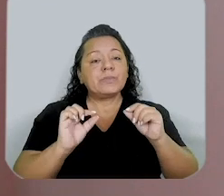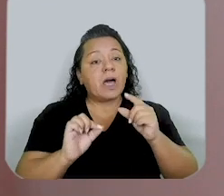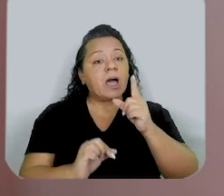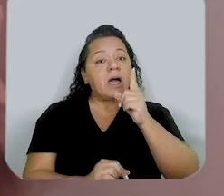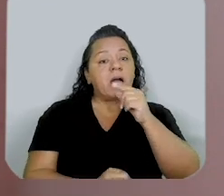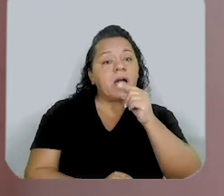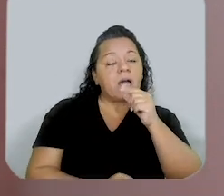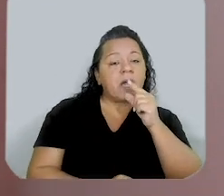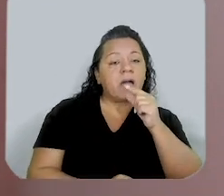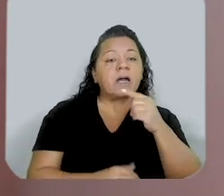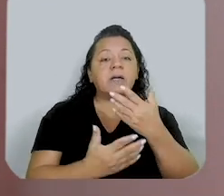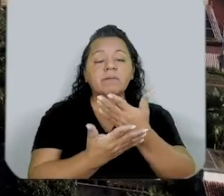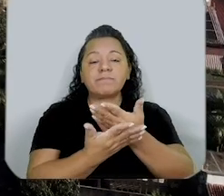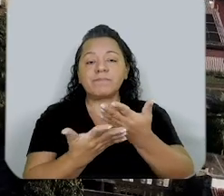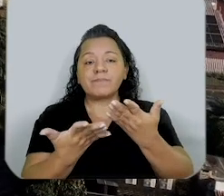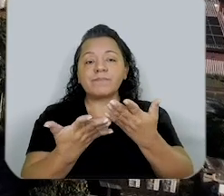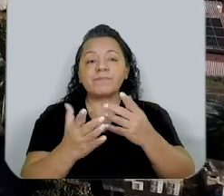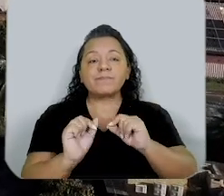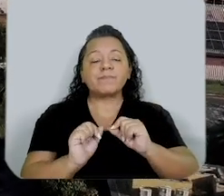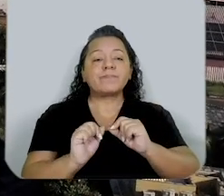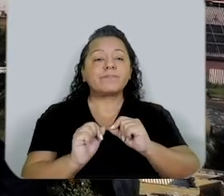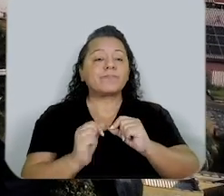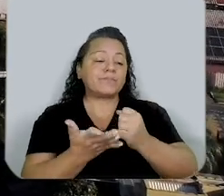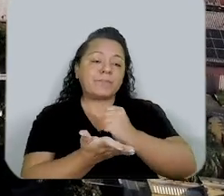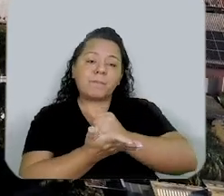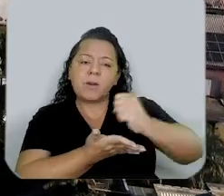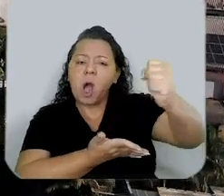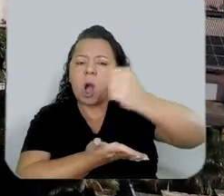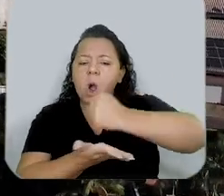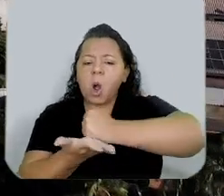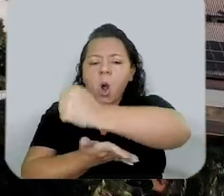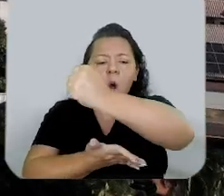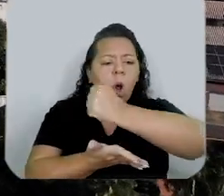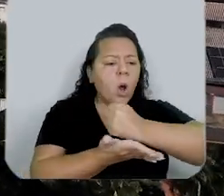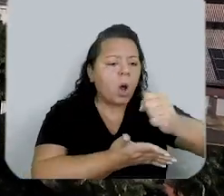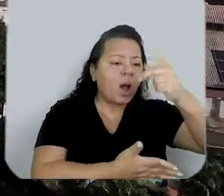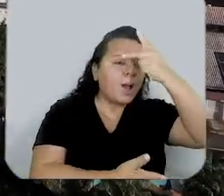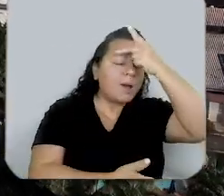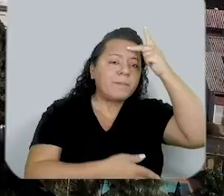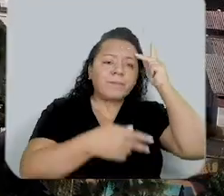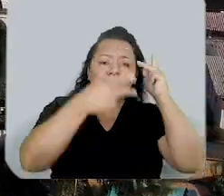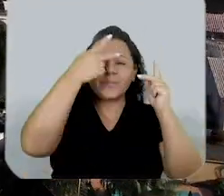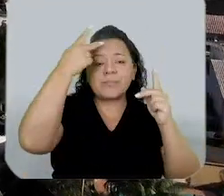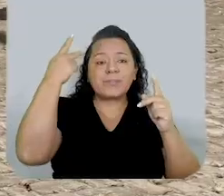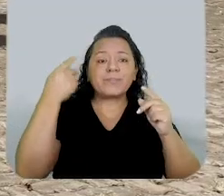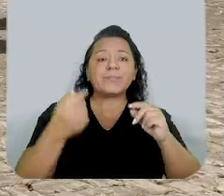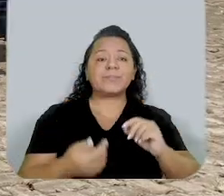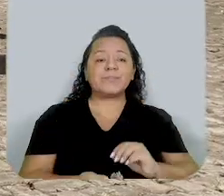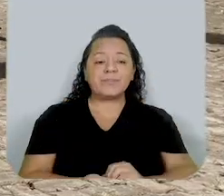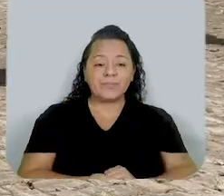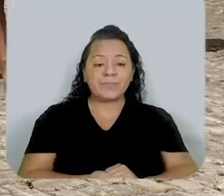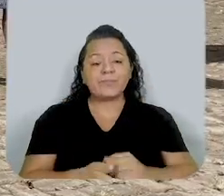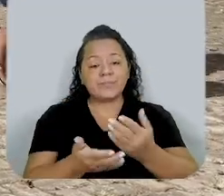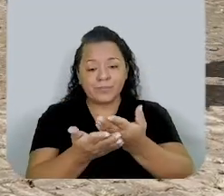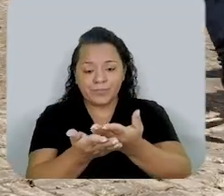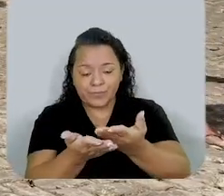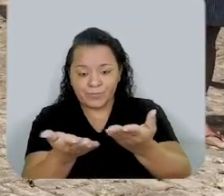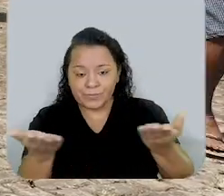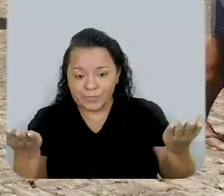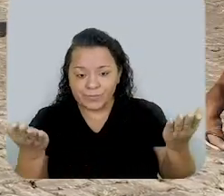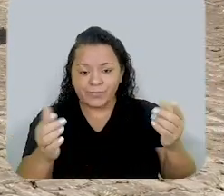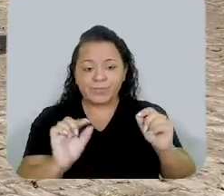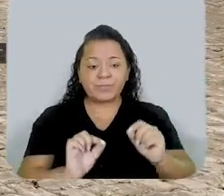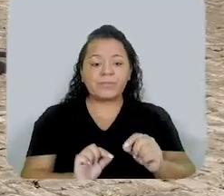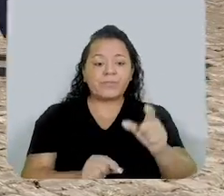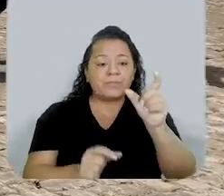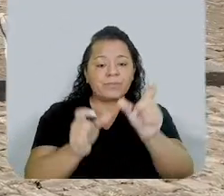né? E você não consegue perceber. Aqui você encontra as camisas para a final da Liga Champions, Real Madrid